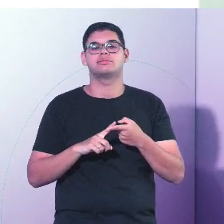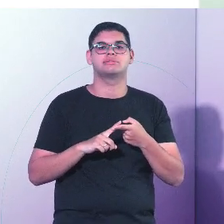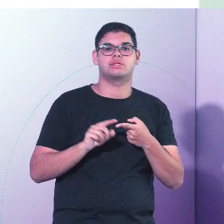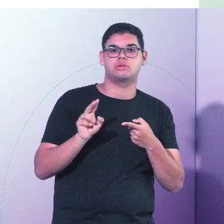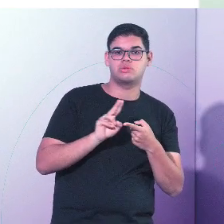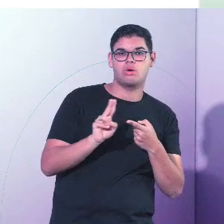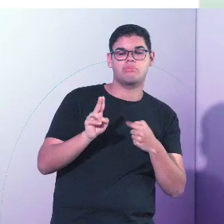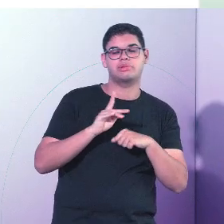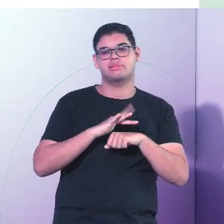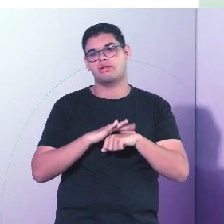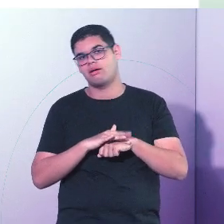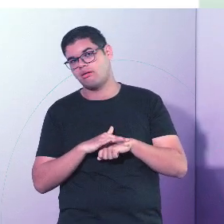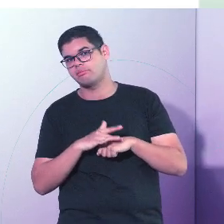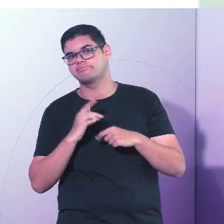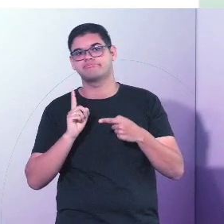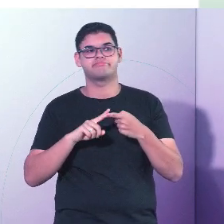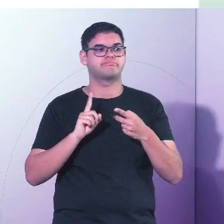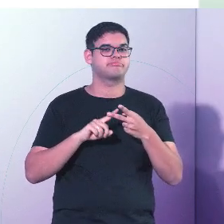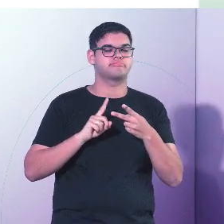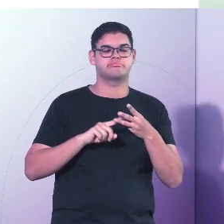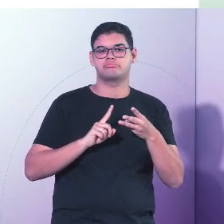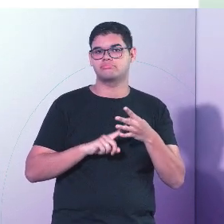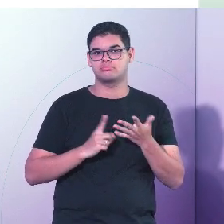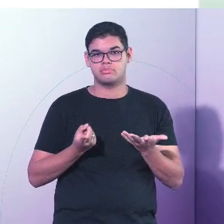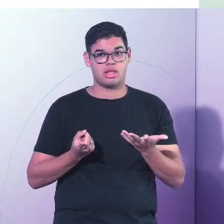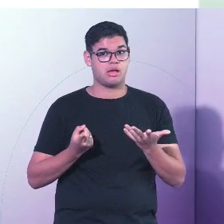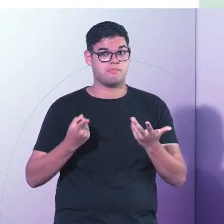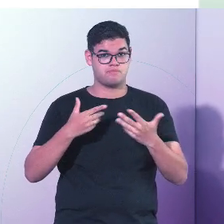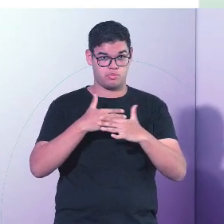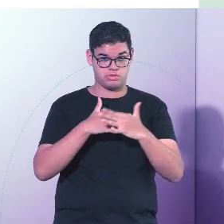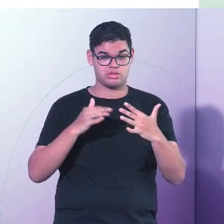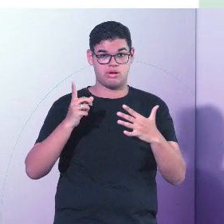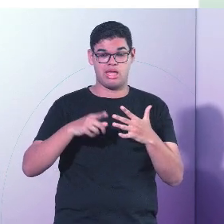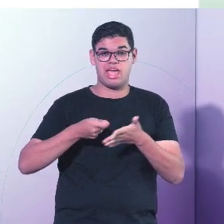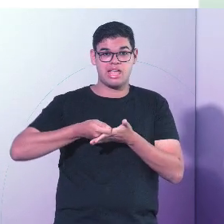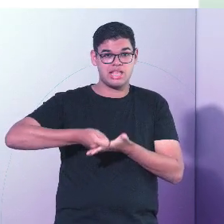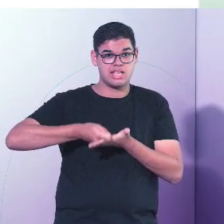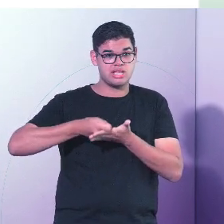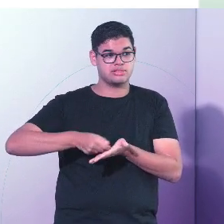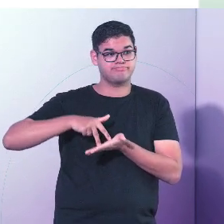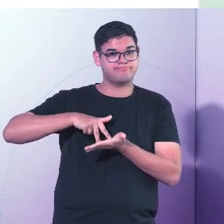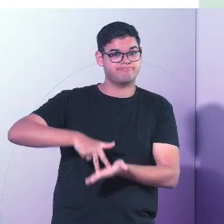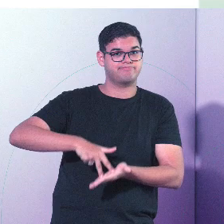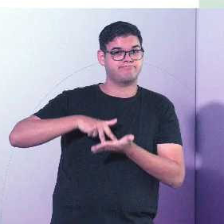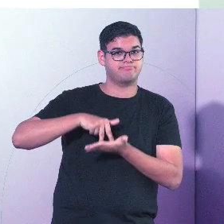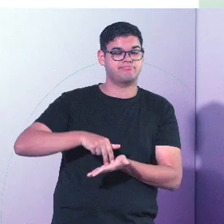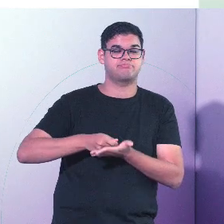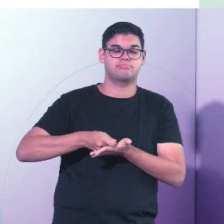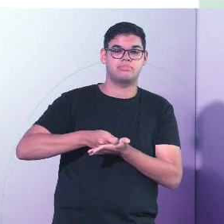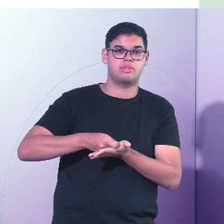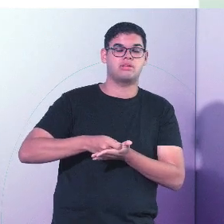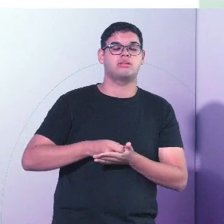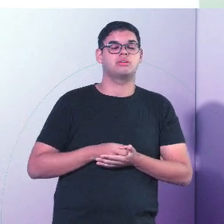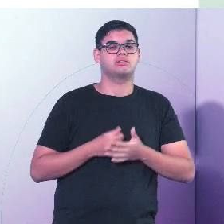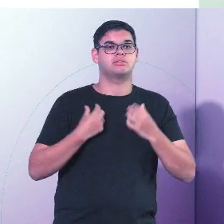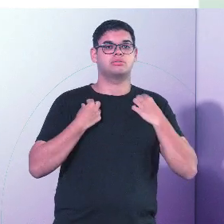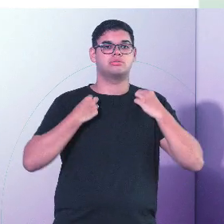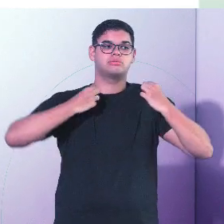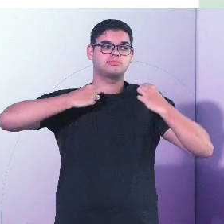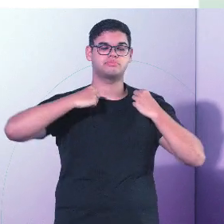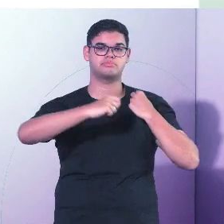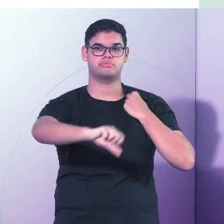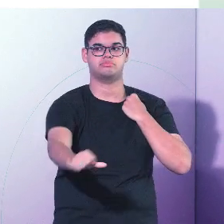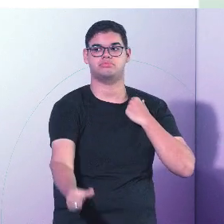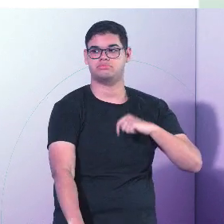é pediátrica, população rígida, população com comorbidades. Quais são os fatores de risco, quais